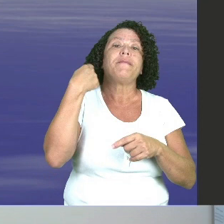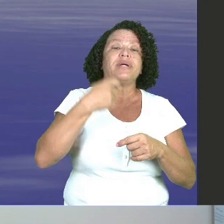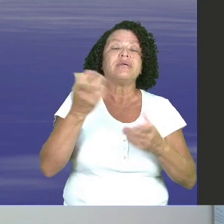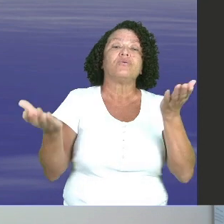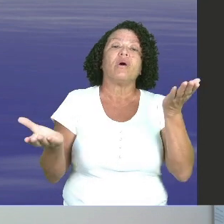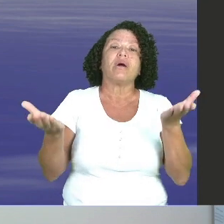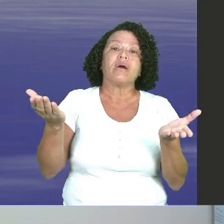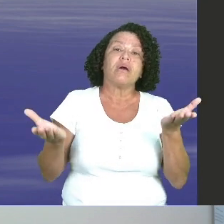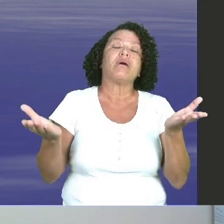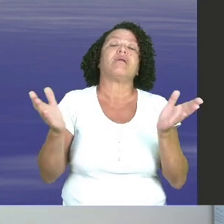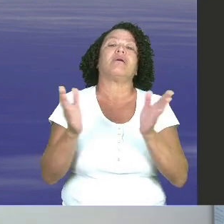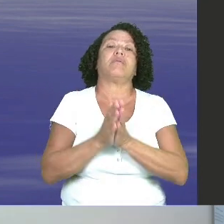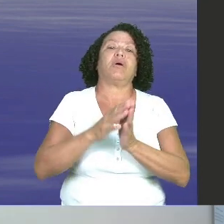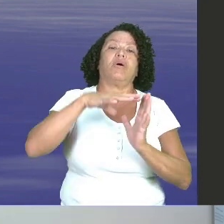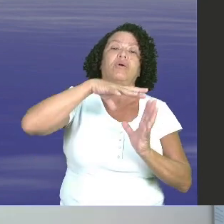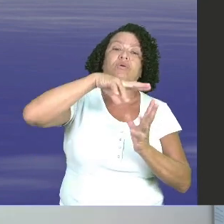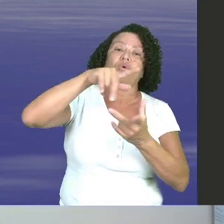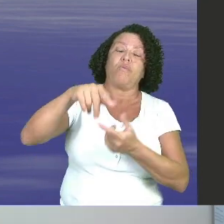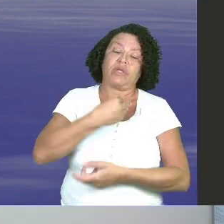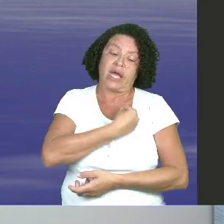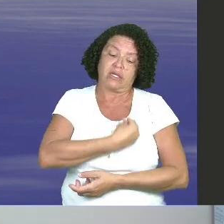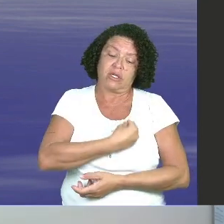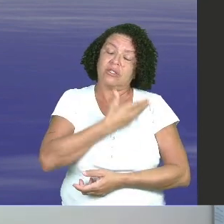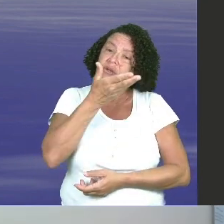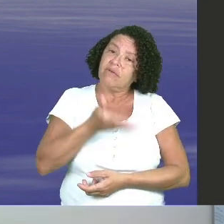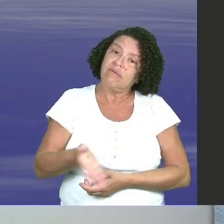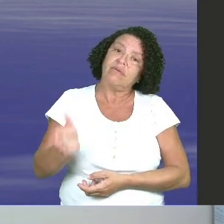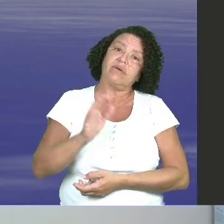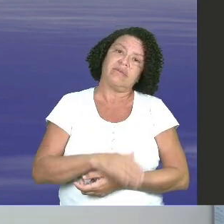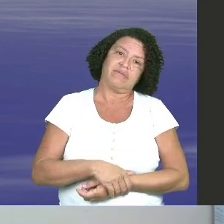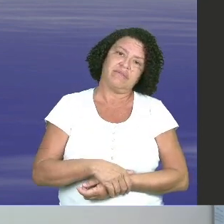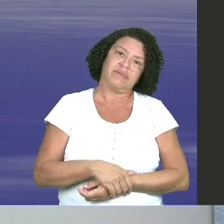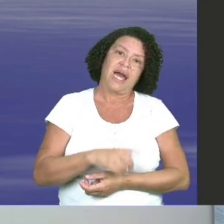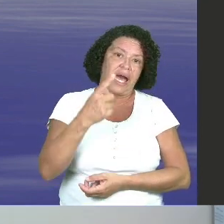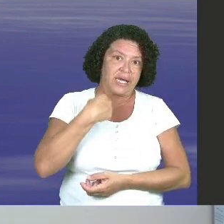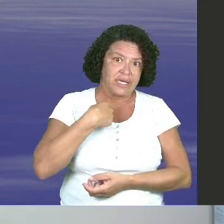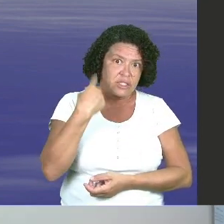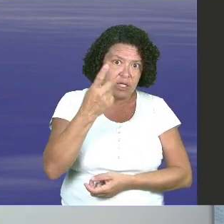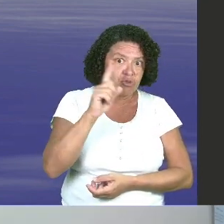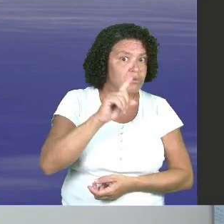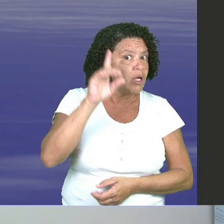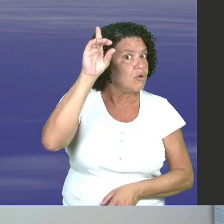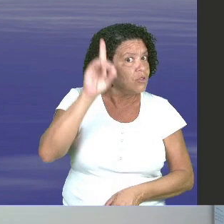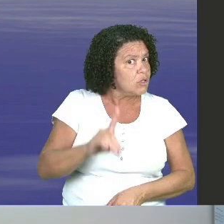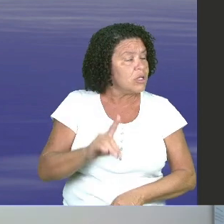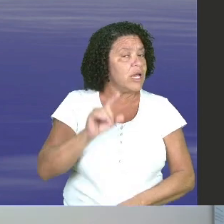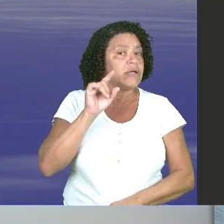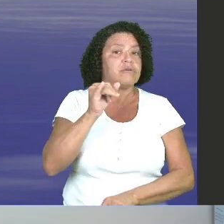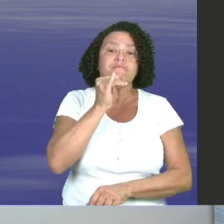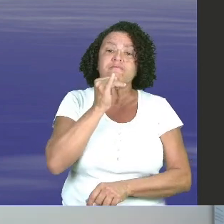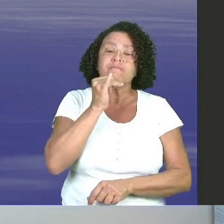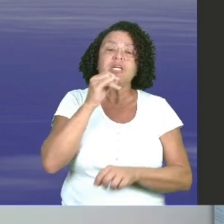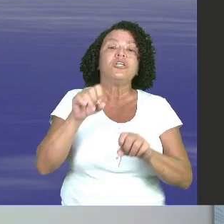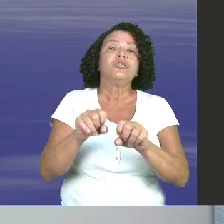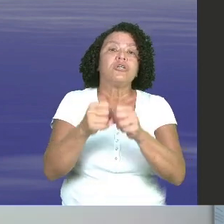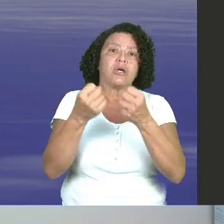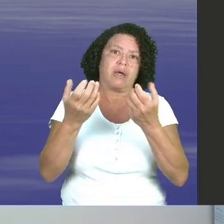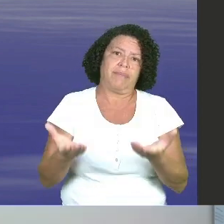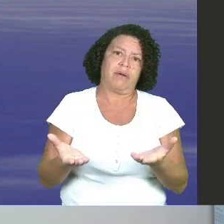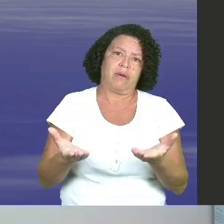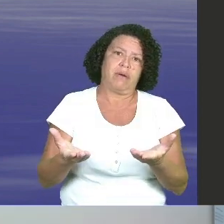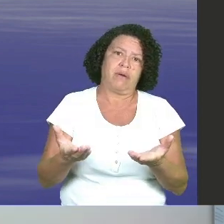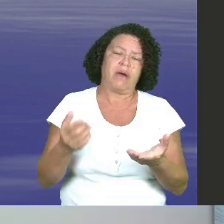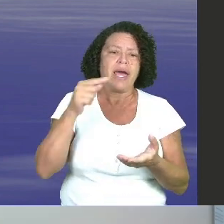equilíbrio com o mundo em que vivemos. Nós não temos o direito de quebrar